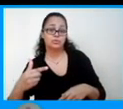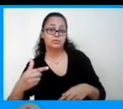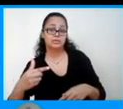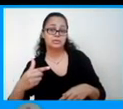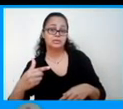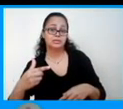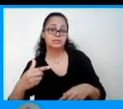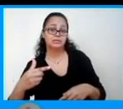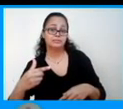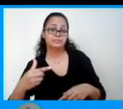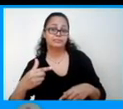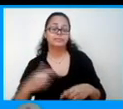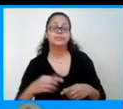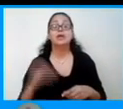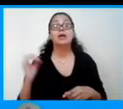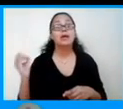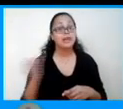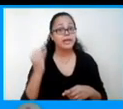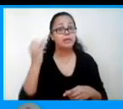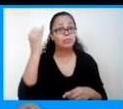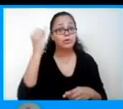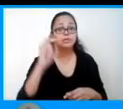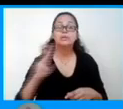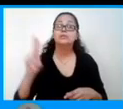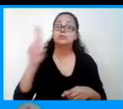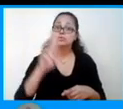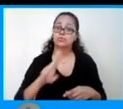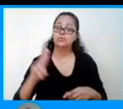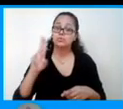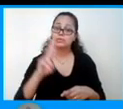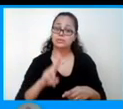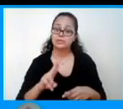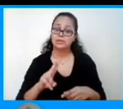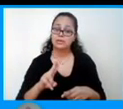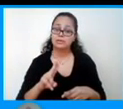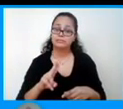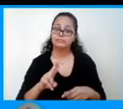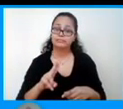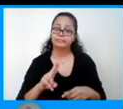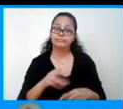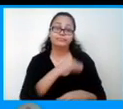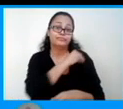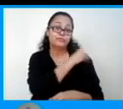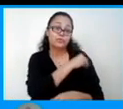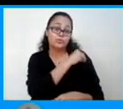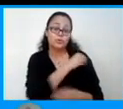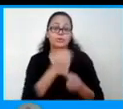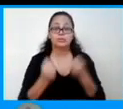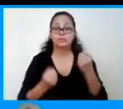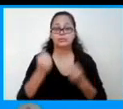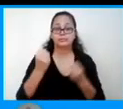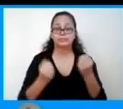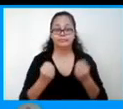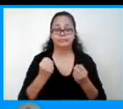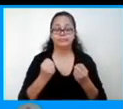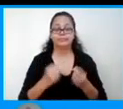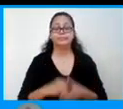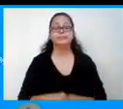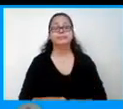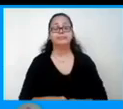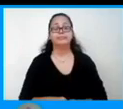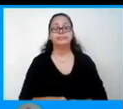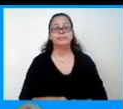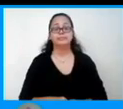atmosfera. Então, por isso a importância de se fazer uso dos biocombustíveis, né? Porque poluem menos o meio ambiente, certo?